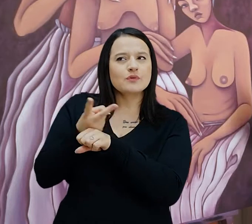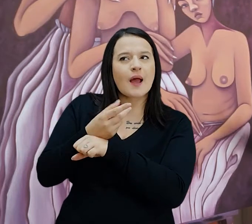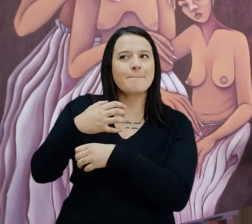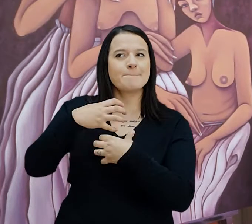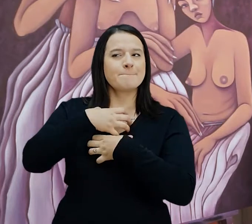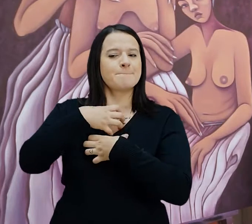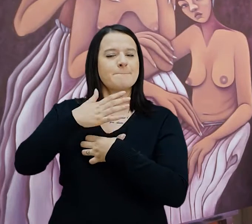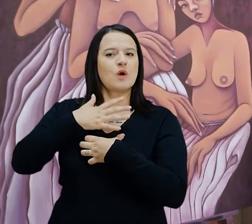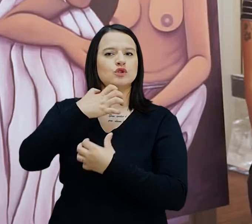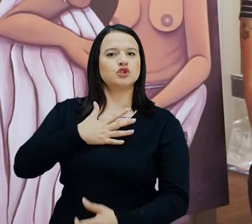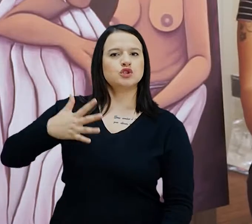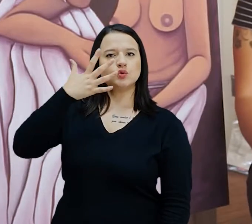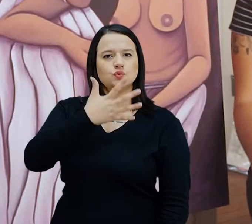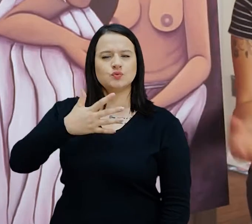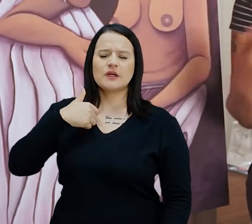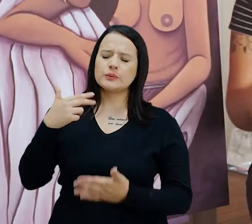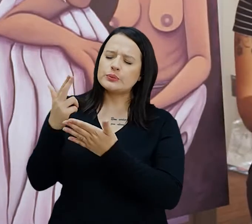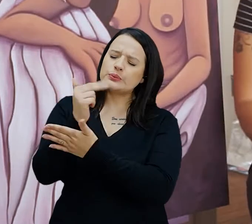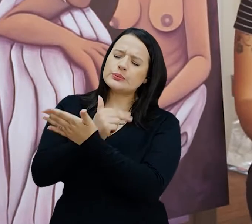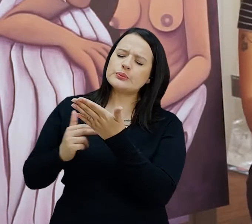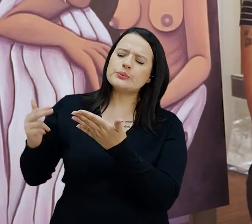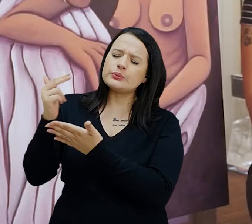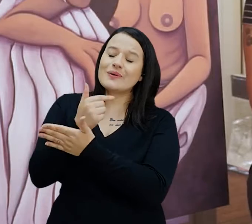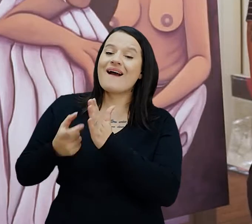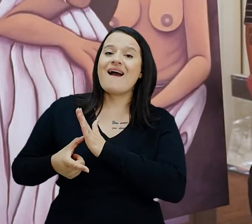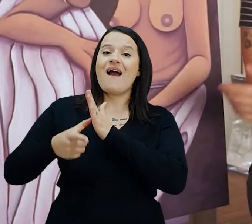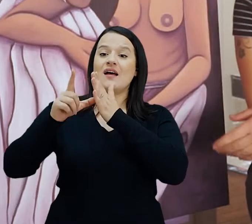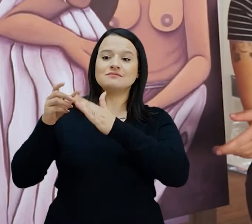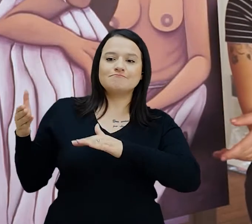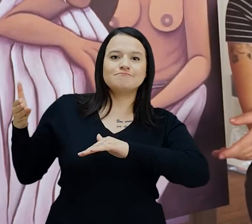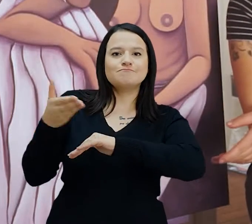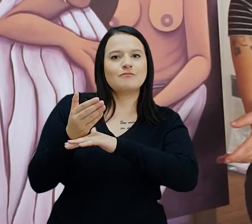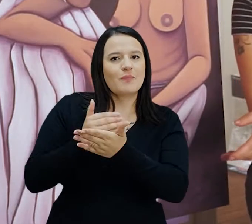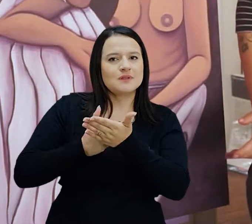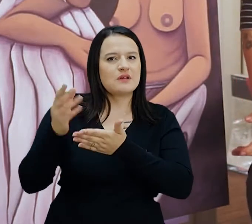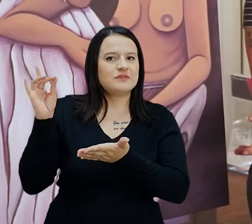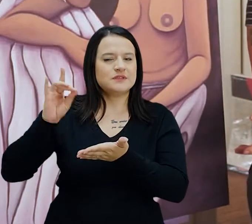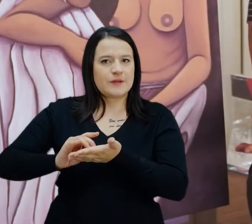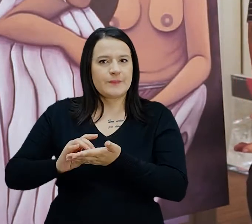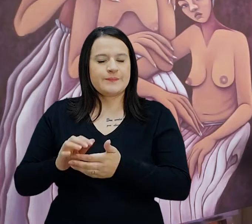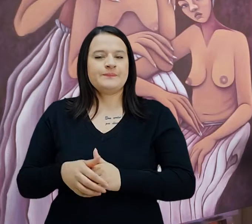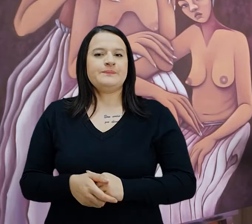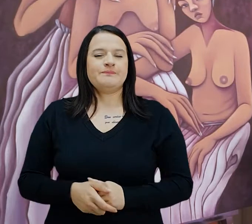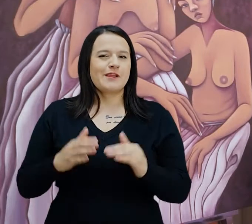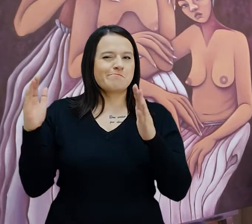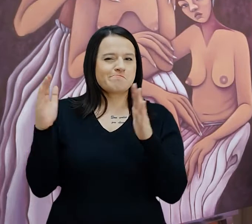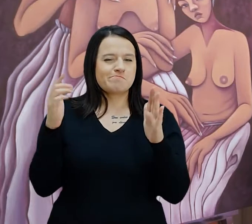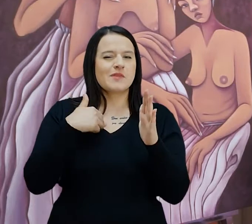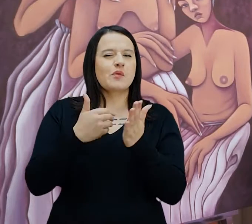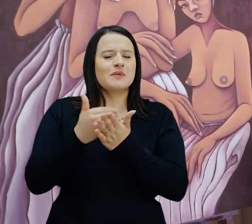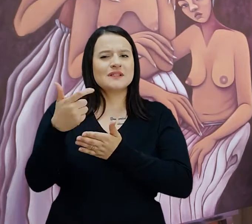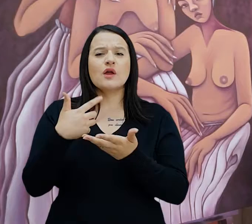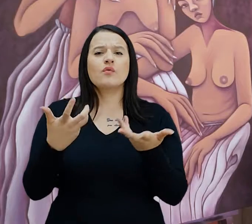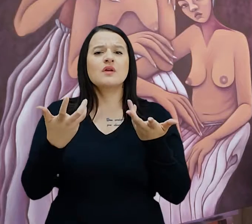buscar um estilo próprio. E aí eu fui desenhar para buscar esse estilo próprio antes de ir para a rua. E nessa época